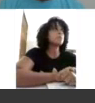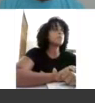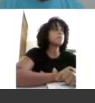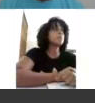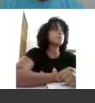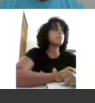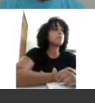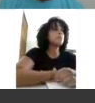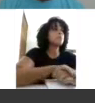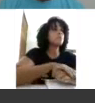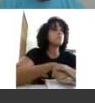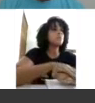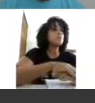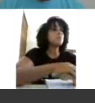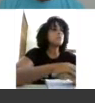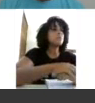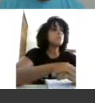o PLS de